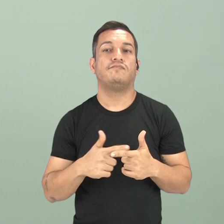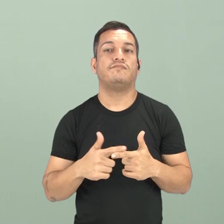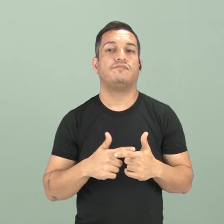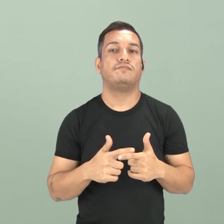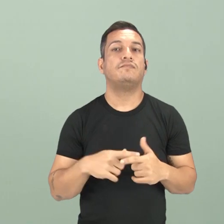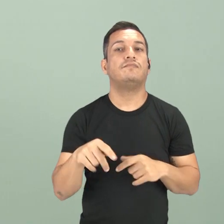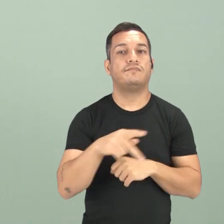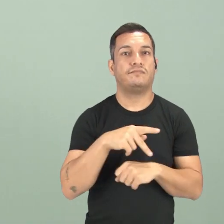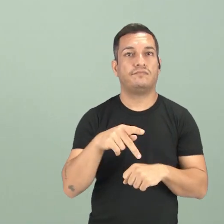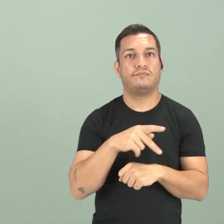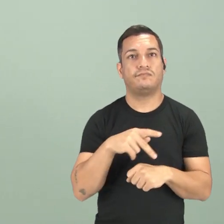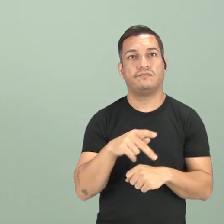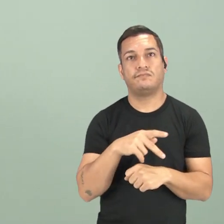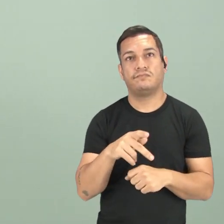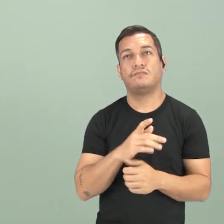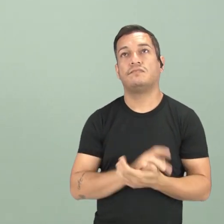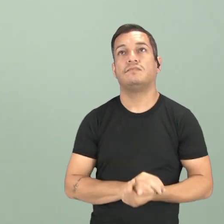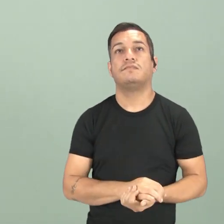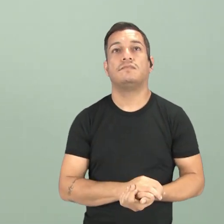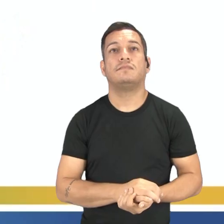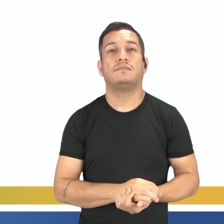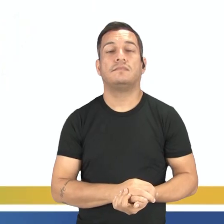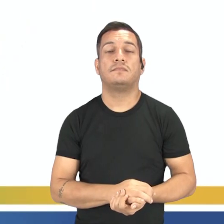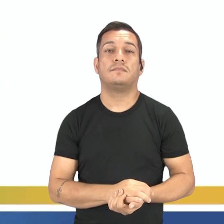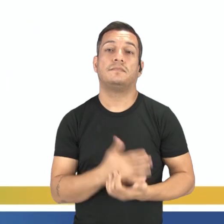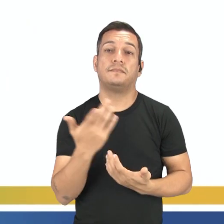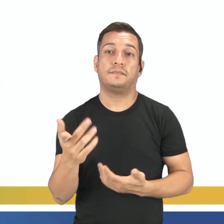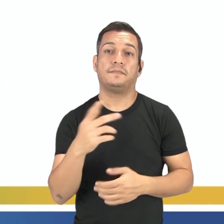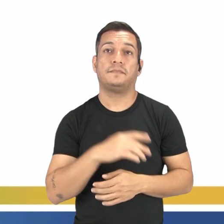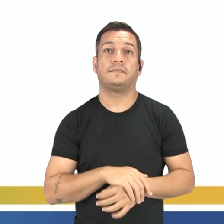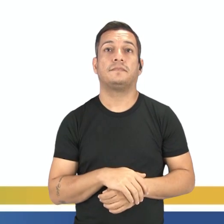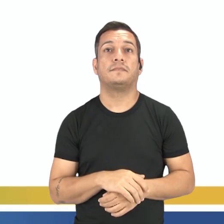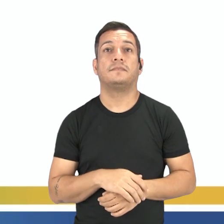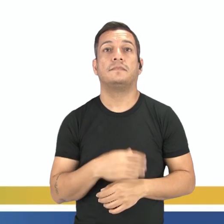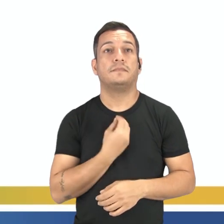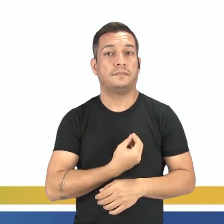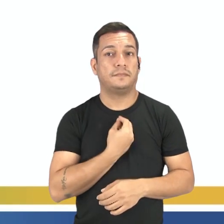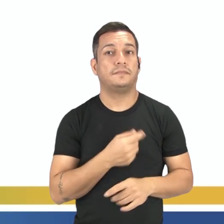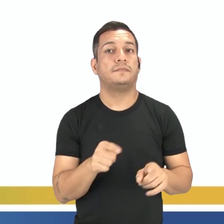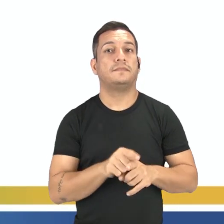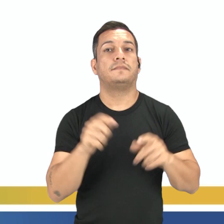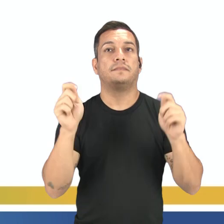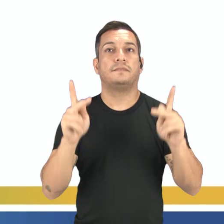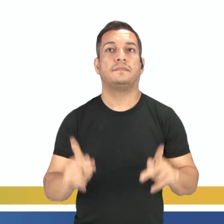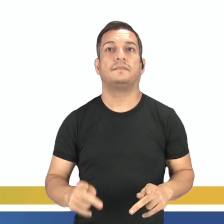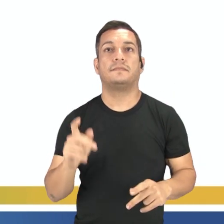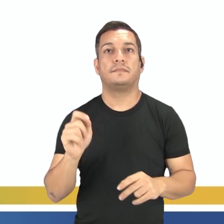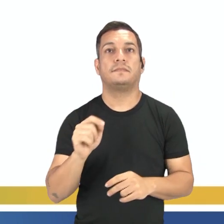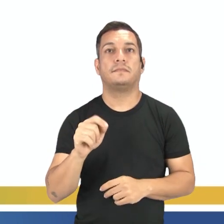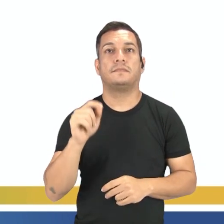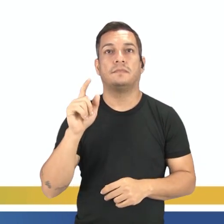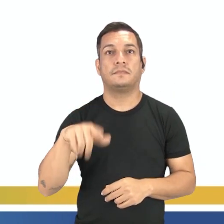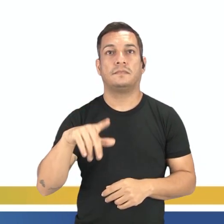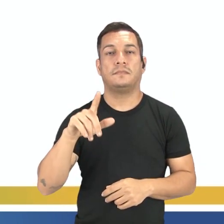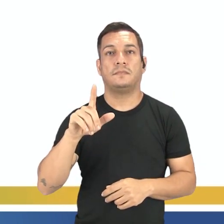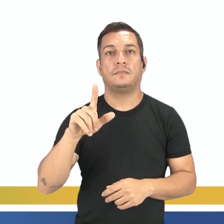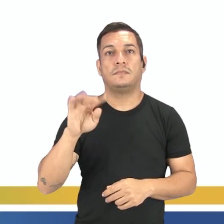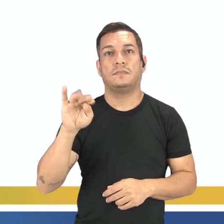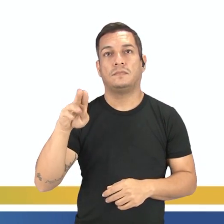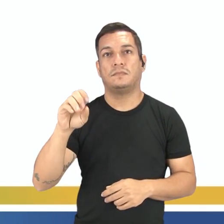problema em seu país natal. E aí o país participou da missão de paz no Timor-Leste também,